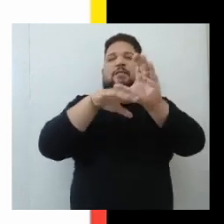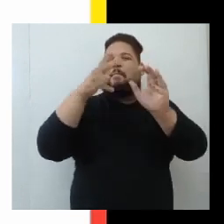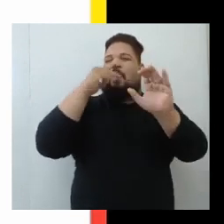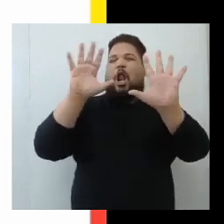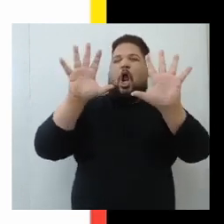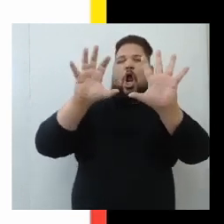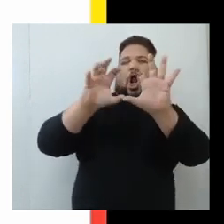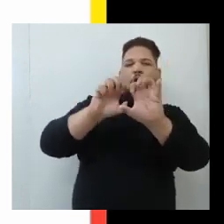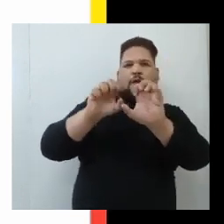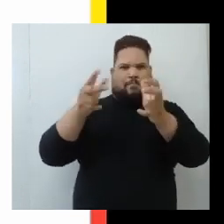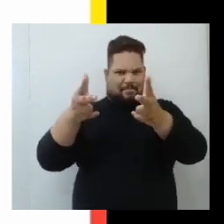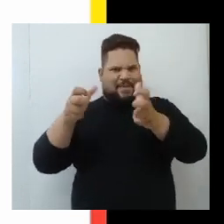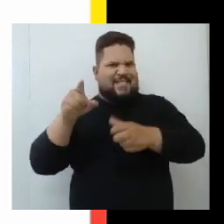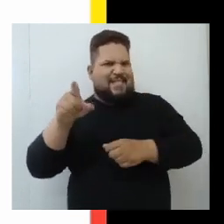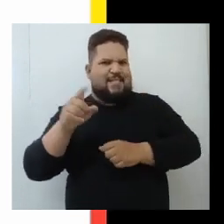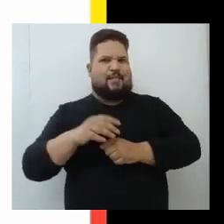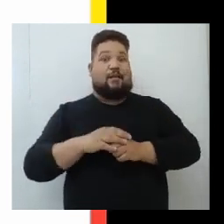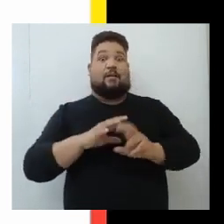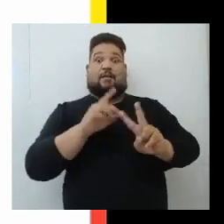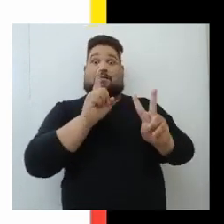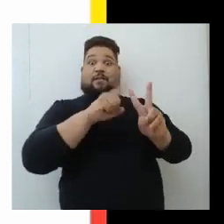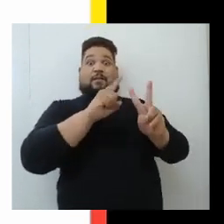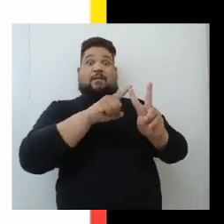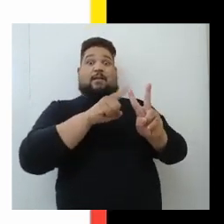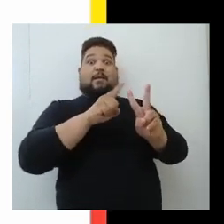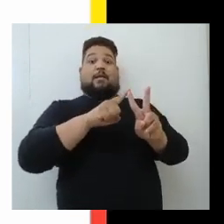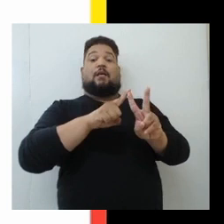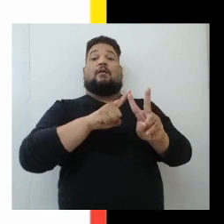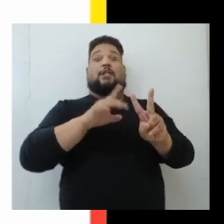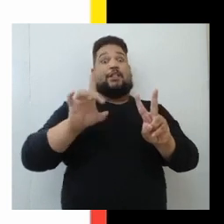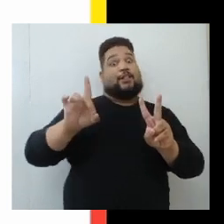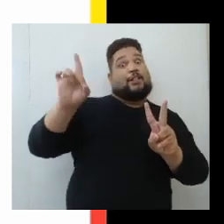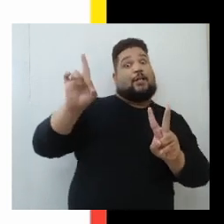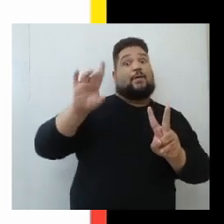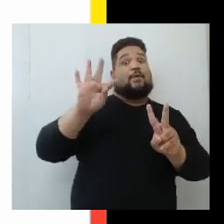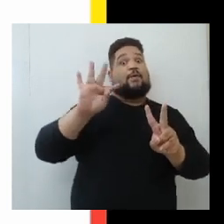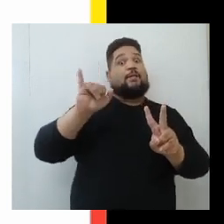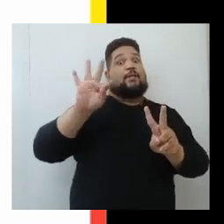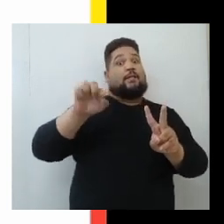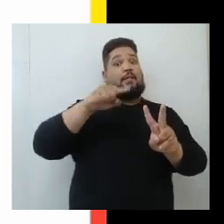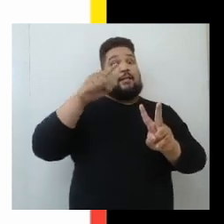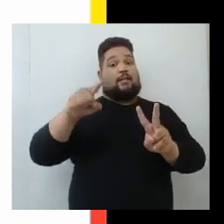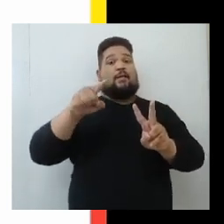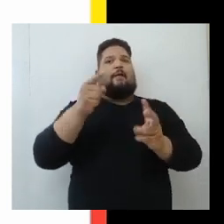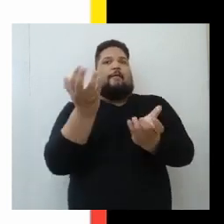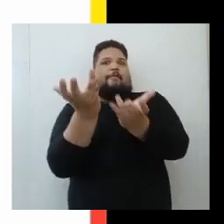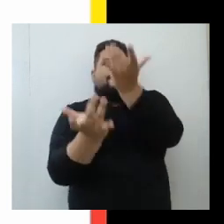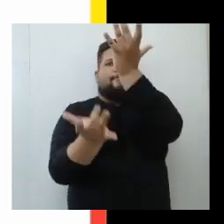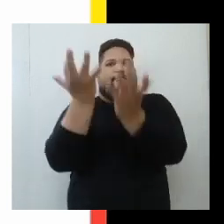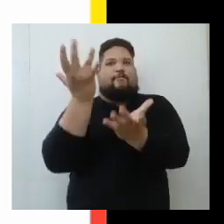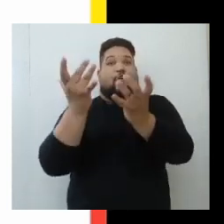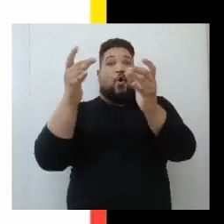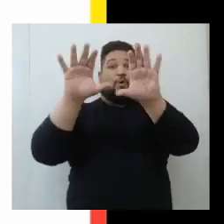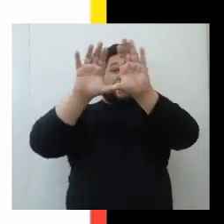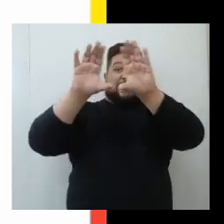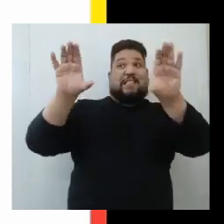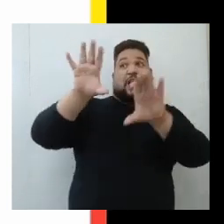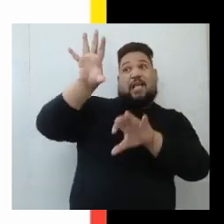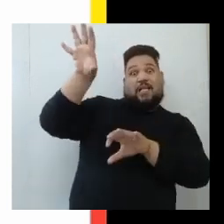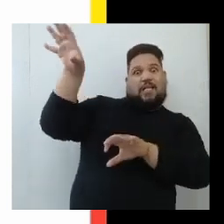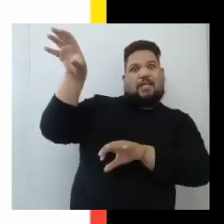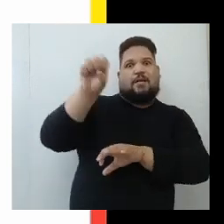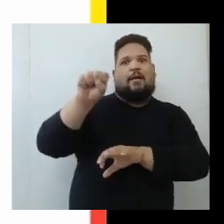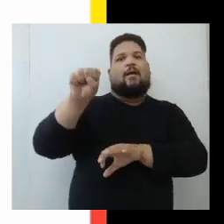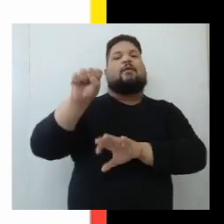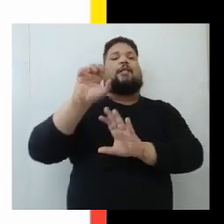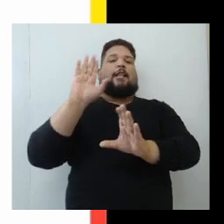apagada, enquanto o titã de posse do fogo do Olimpo traz essa luz, essa chama